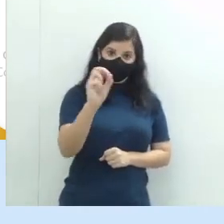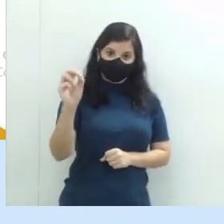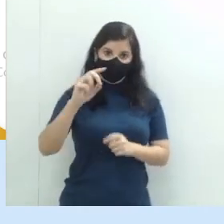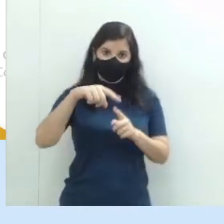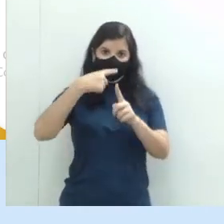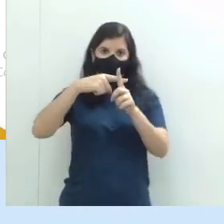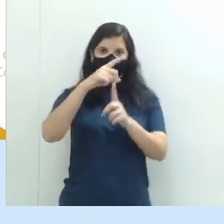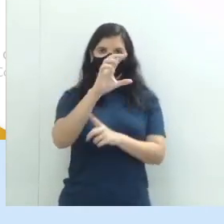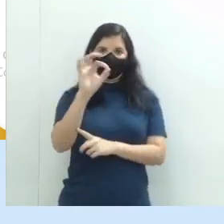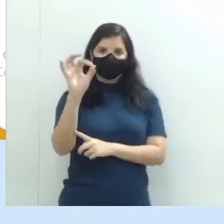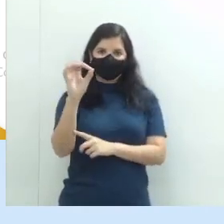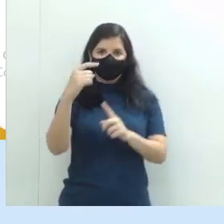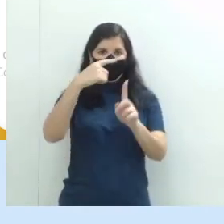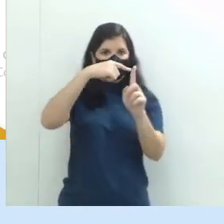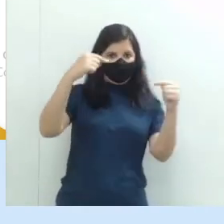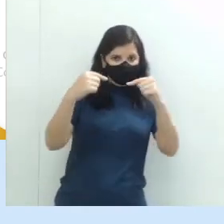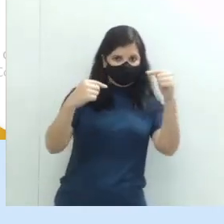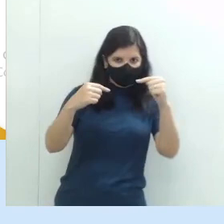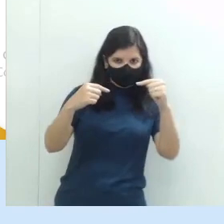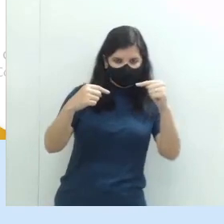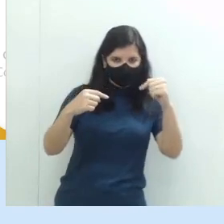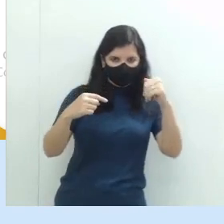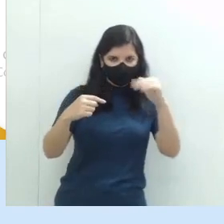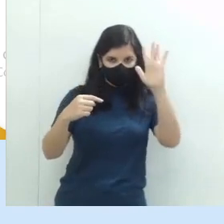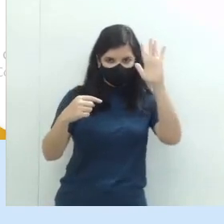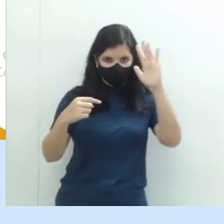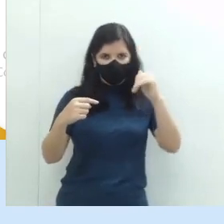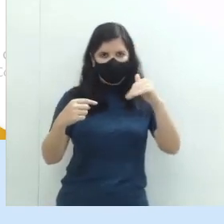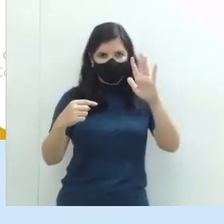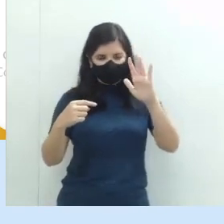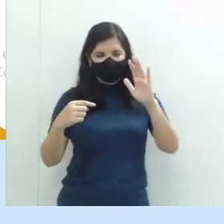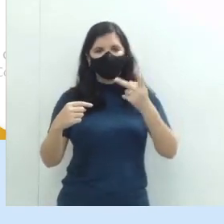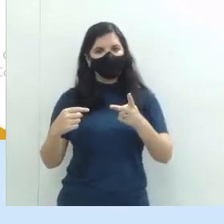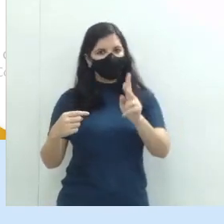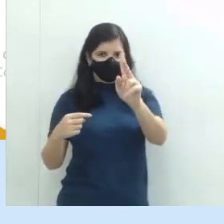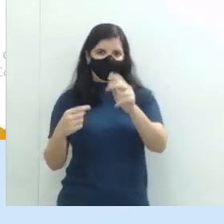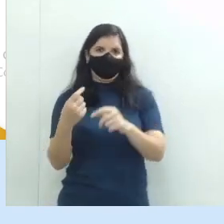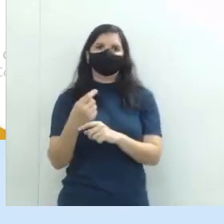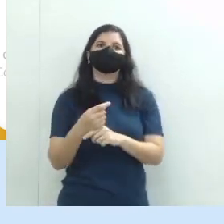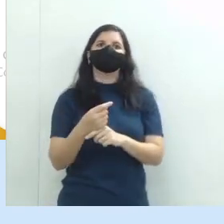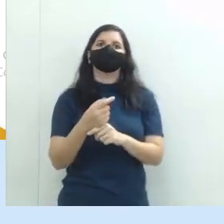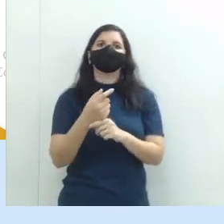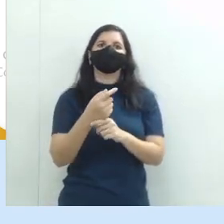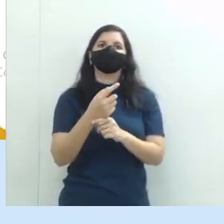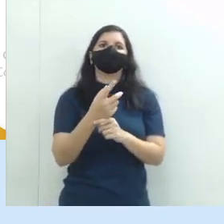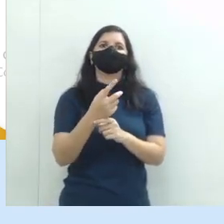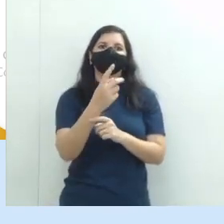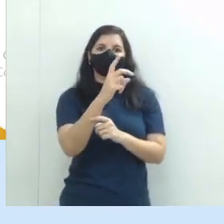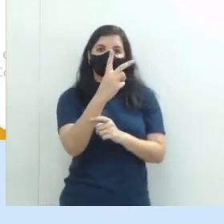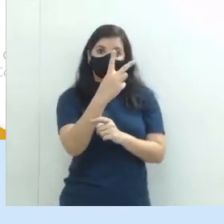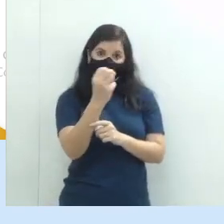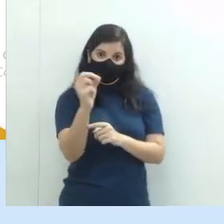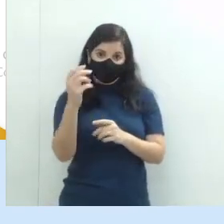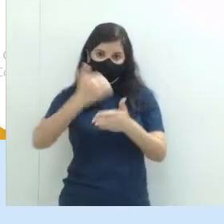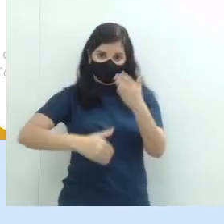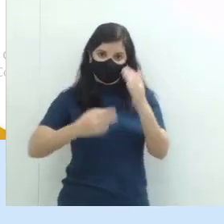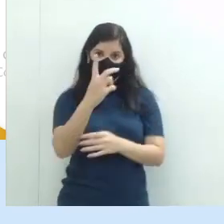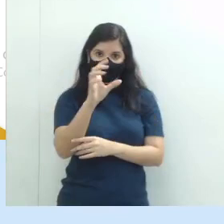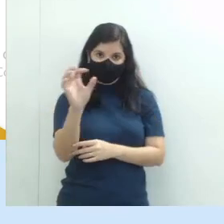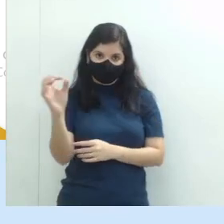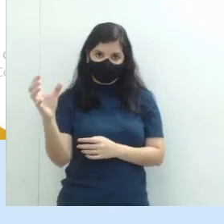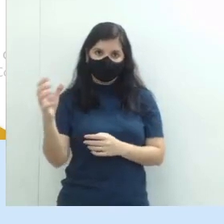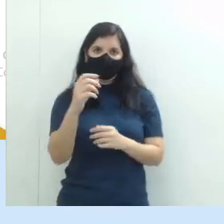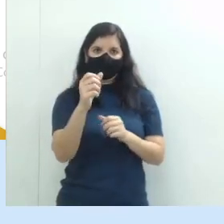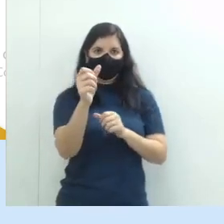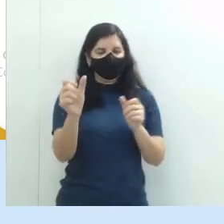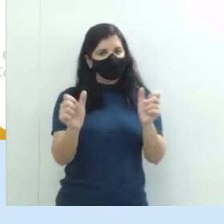100, o sinal do menos 200 é o maior, vai permanecer. Tenho 2p menos 100, esse 100 vai passar para